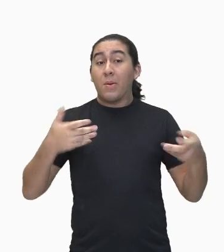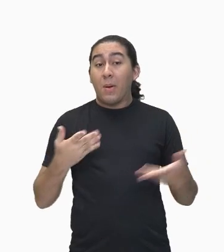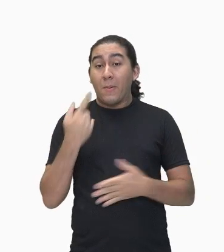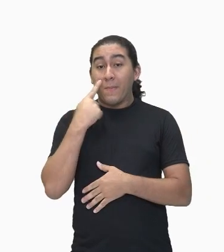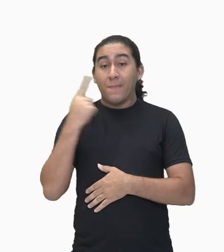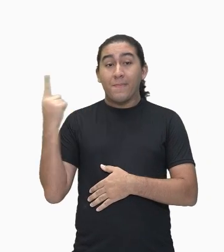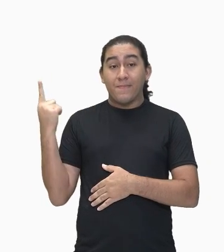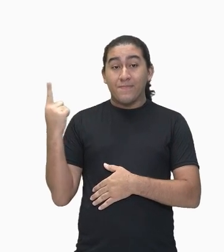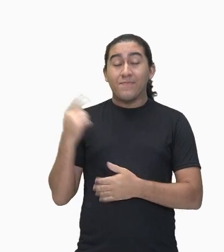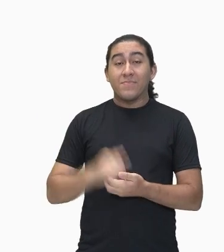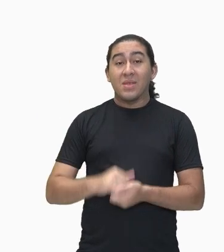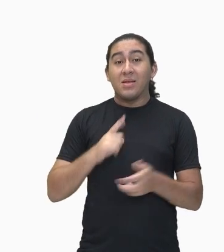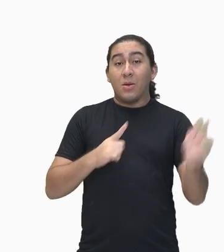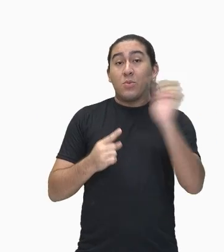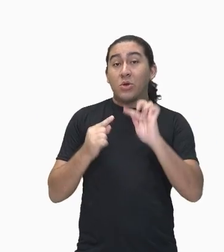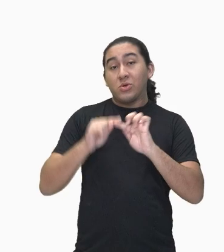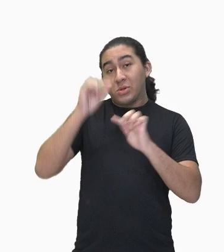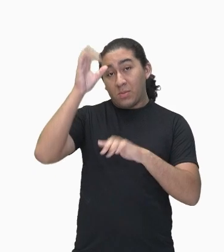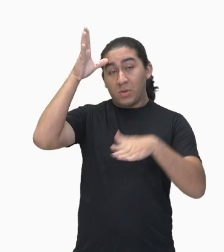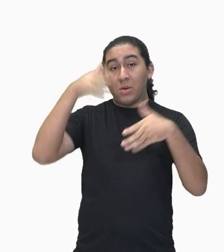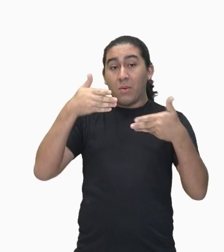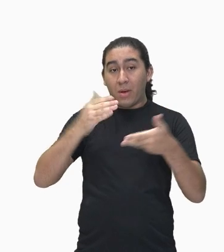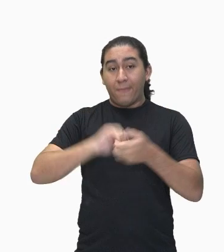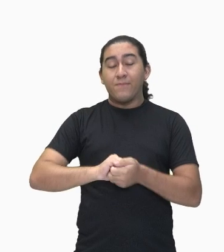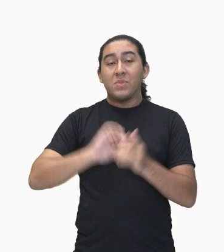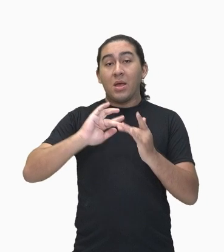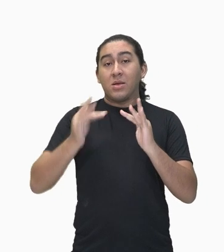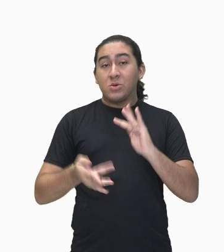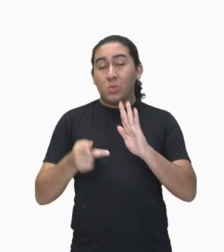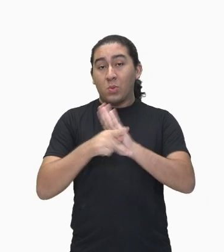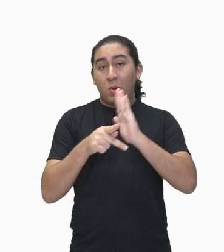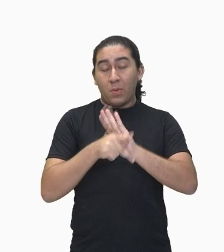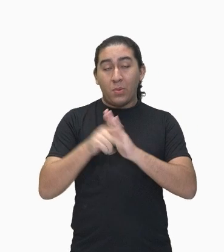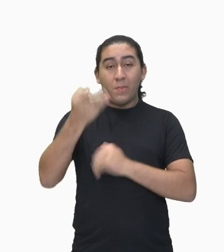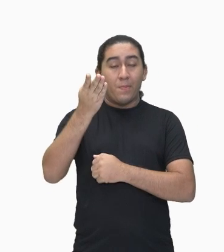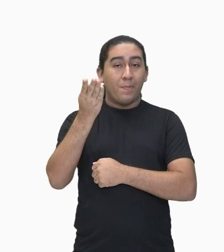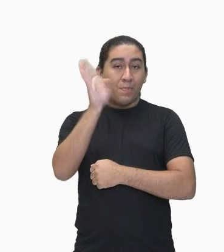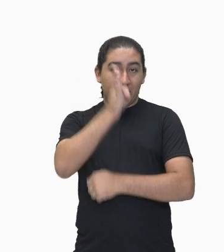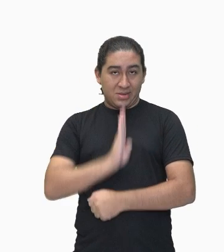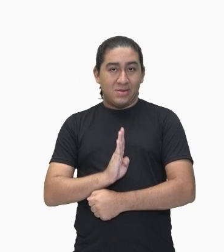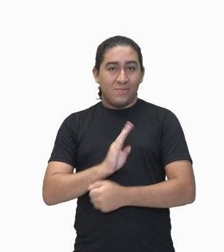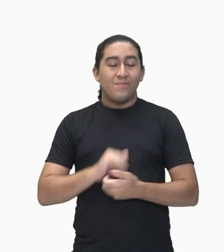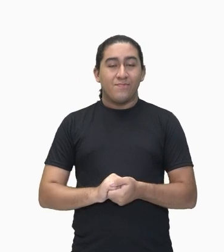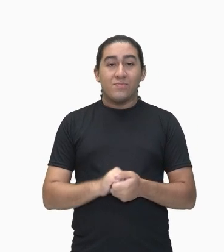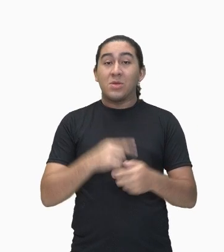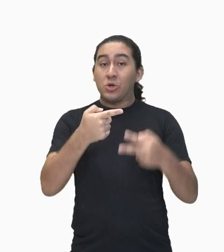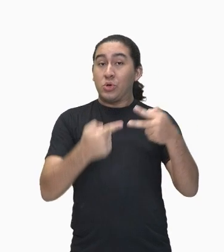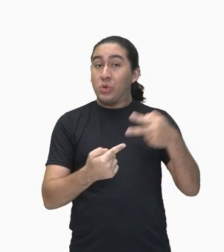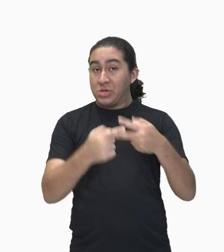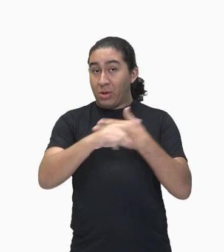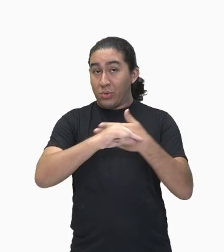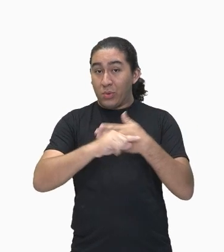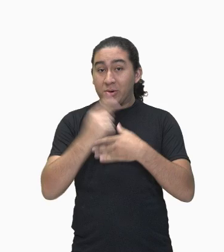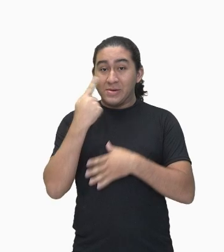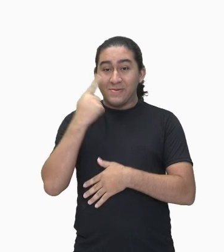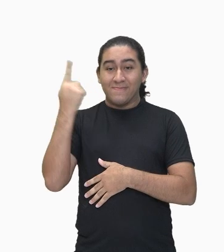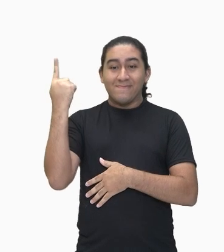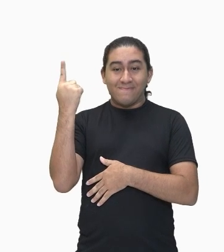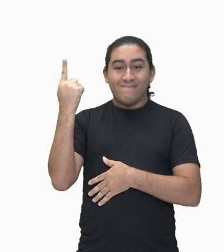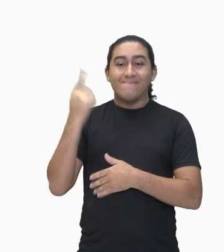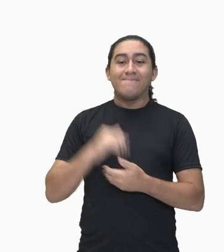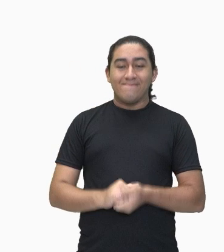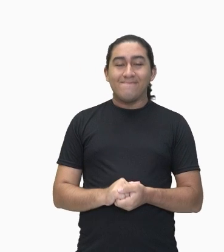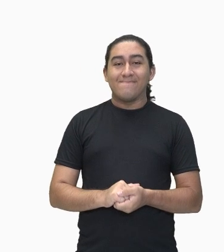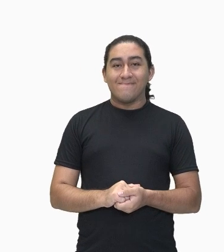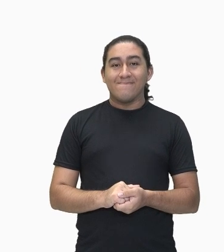Nós temos como objeto de conhecimento Arcadismo no Brasil, Cláudio Manuel da Costa. Arcadismo no